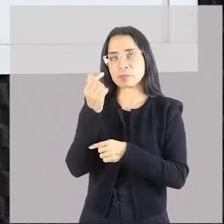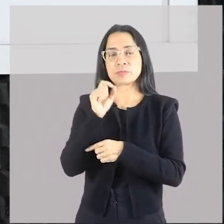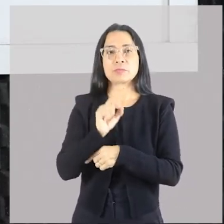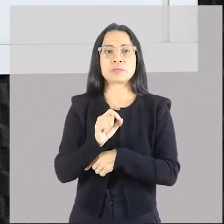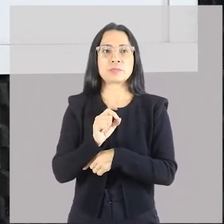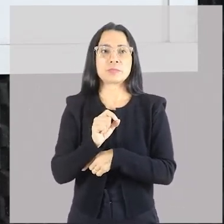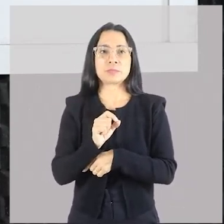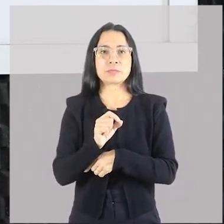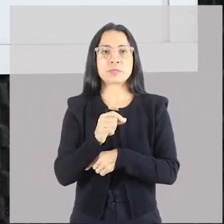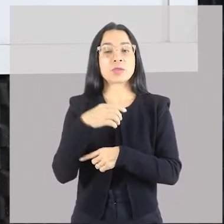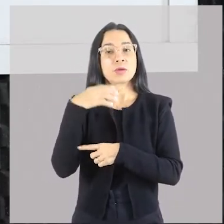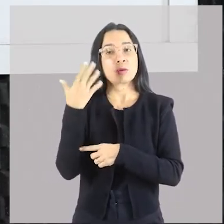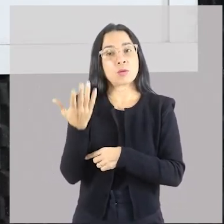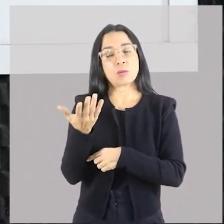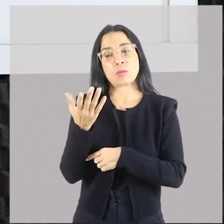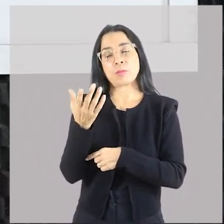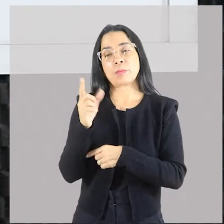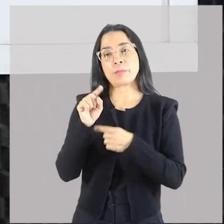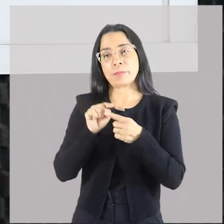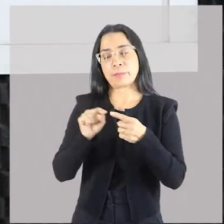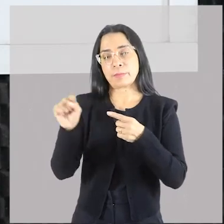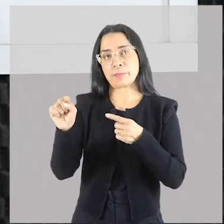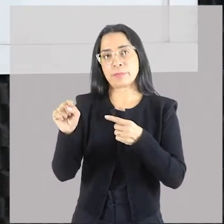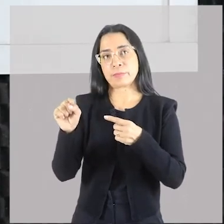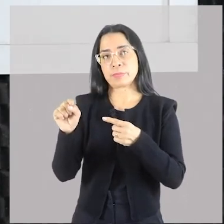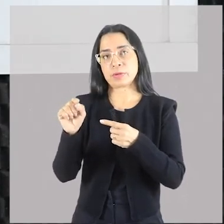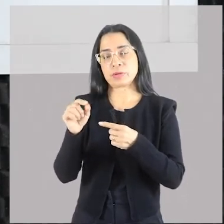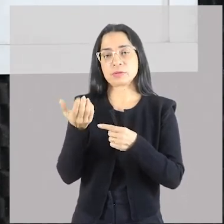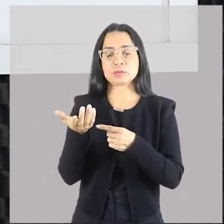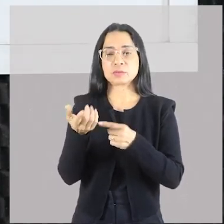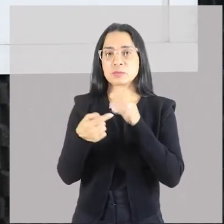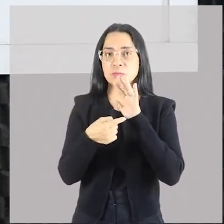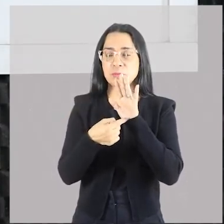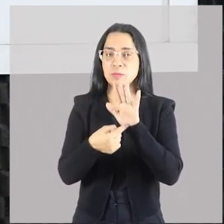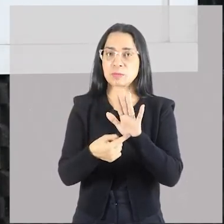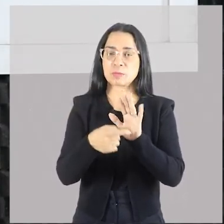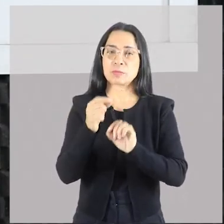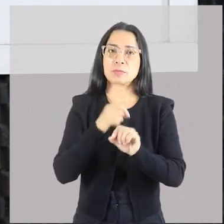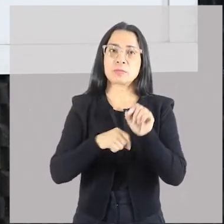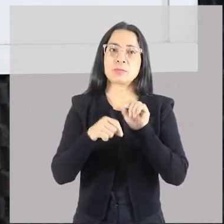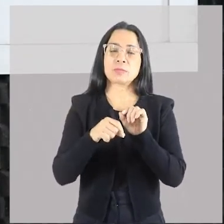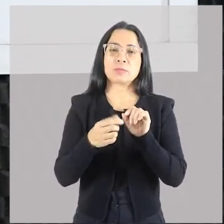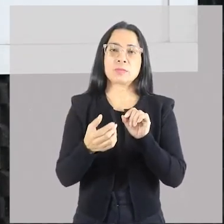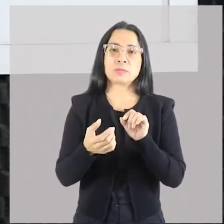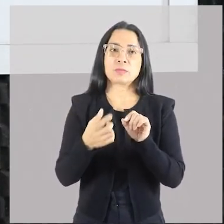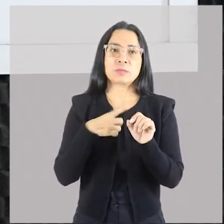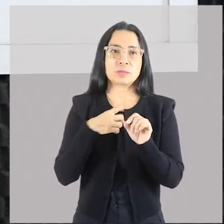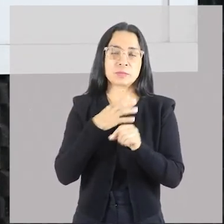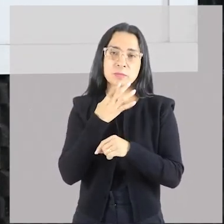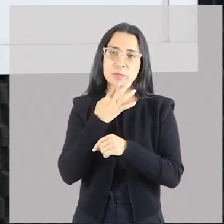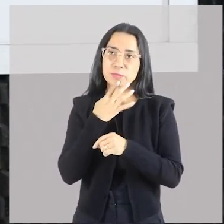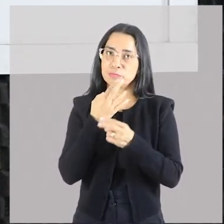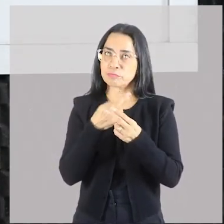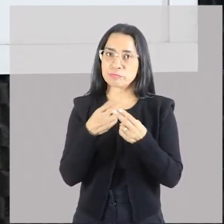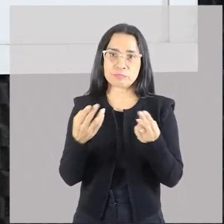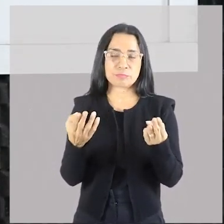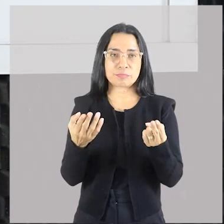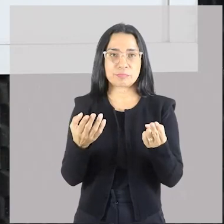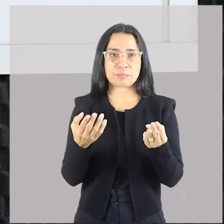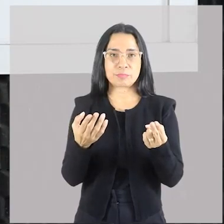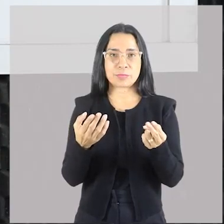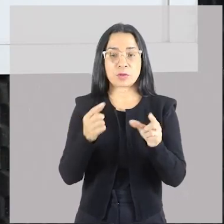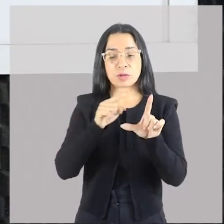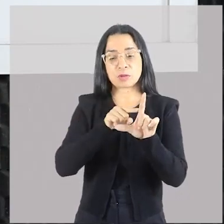saiba que parte do círculo aquele setor está representando, mas você tem que conhecer alguma coisa. Você conhece o